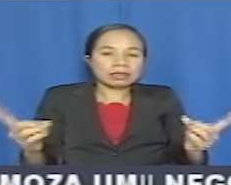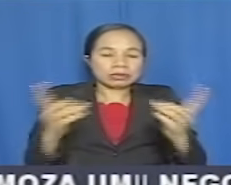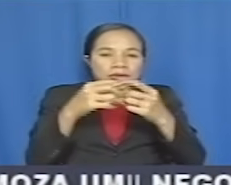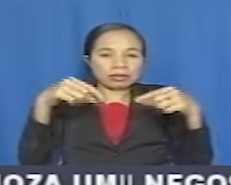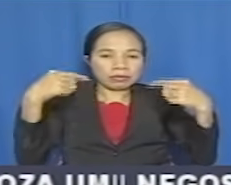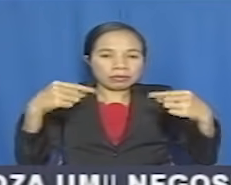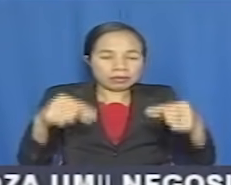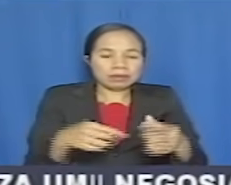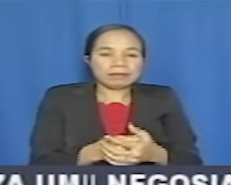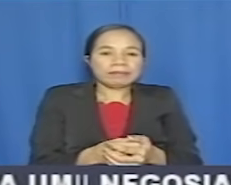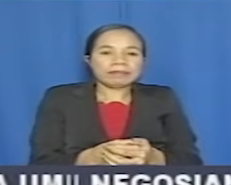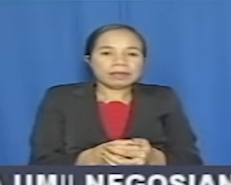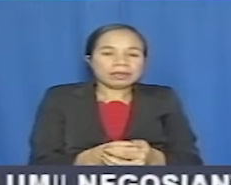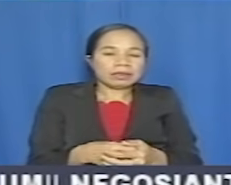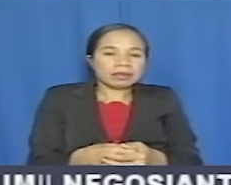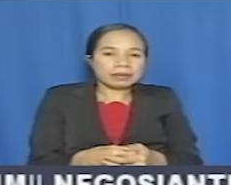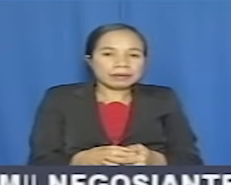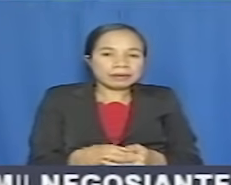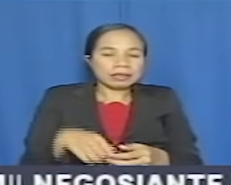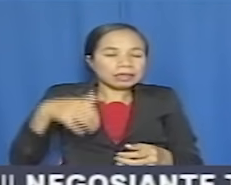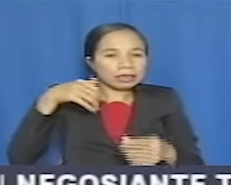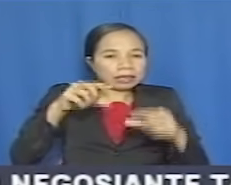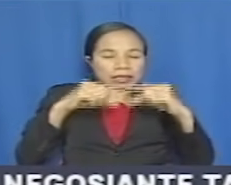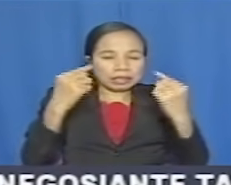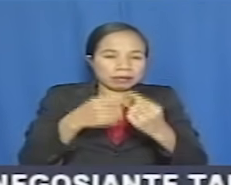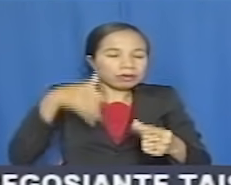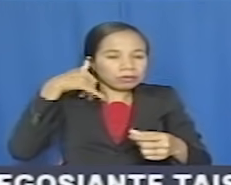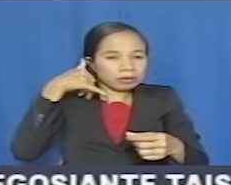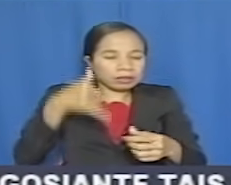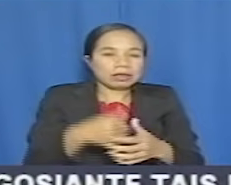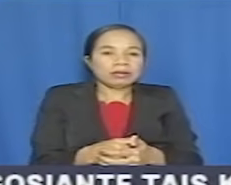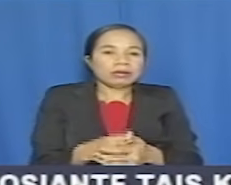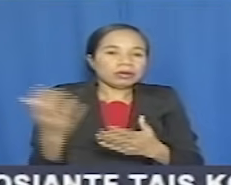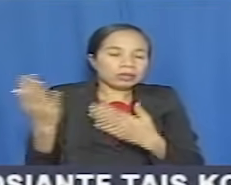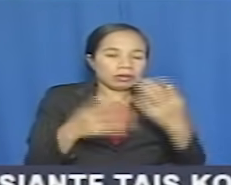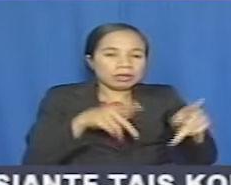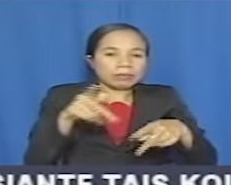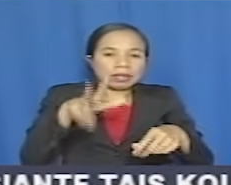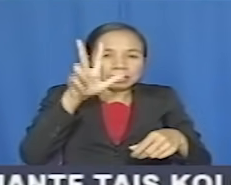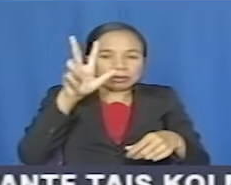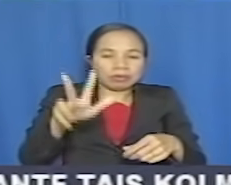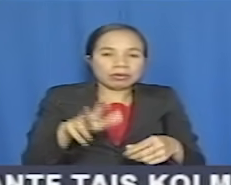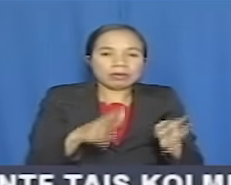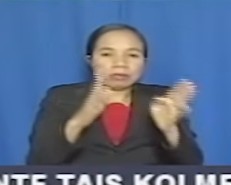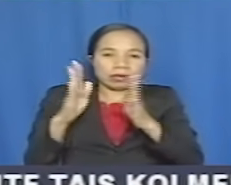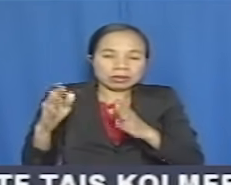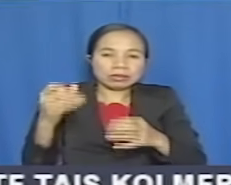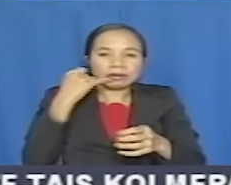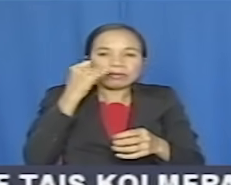fim captura, equipa contato queres ba esquadra Veracruz, onde ele submete cidadão na entolune ba